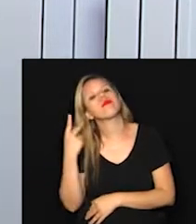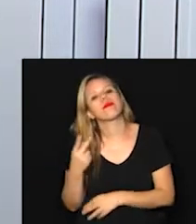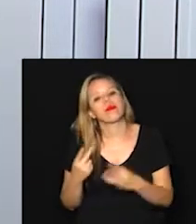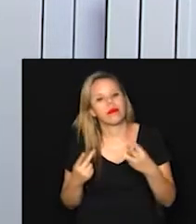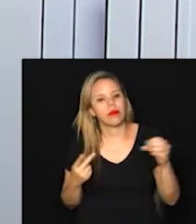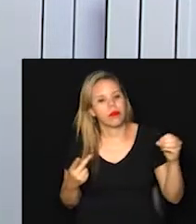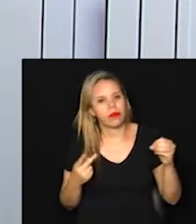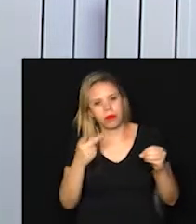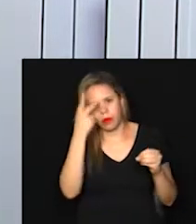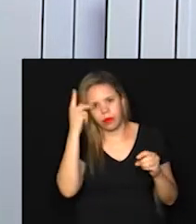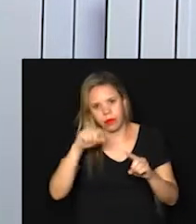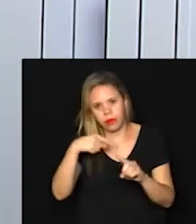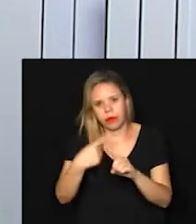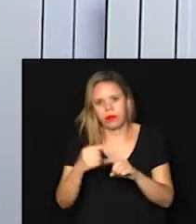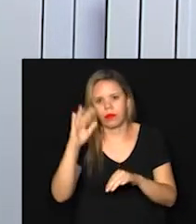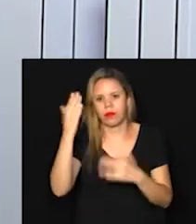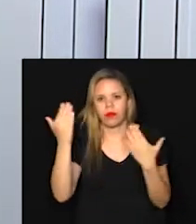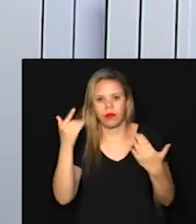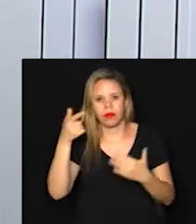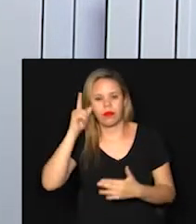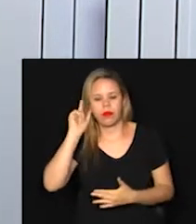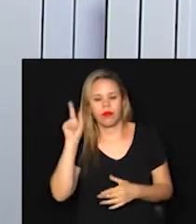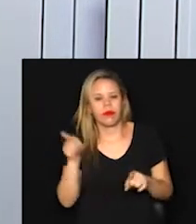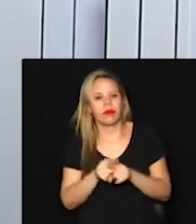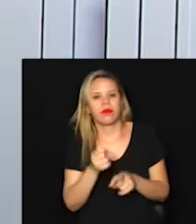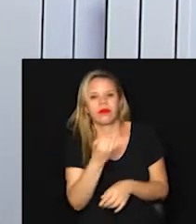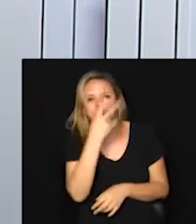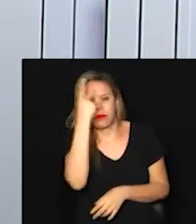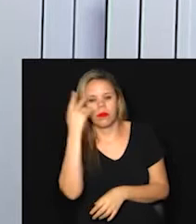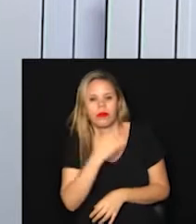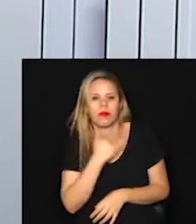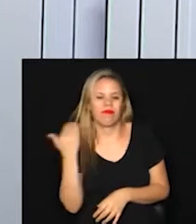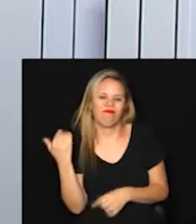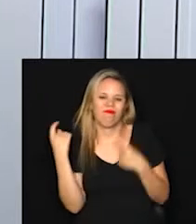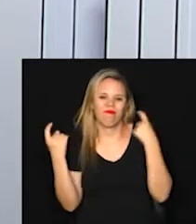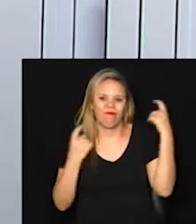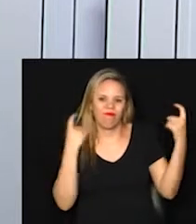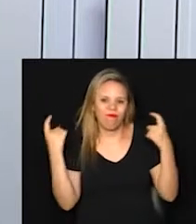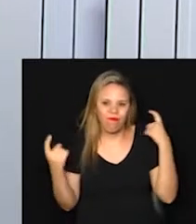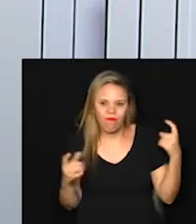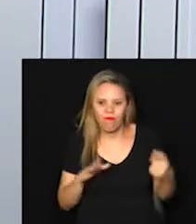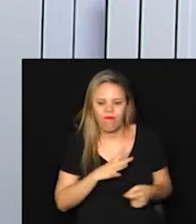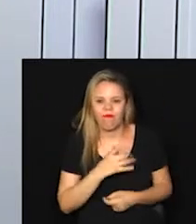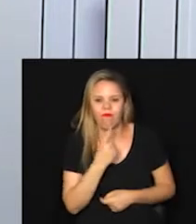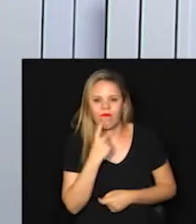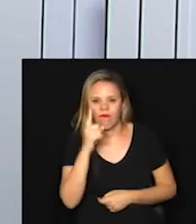a mais em relação a ontem. E os óbitos também, um número que preocupa bastante,